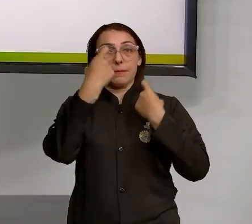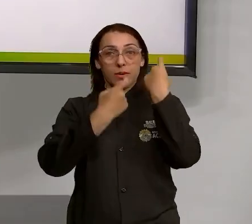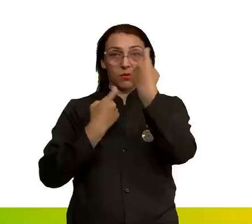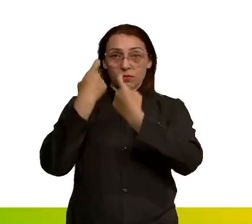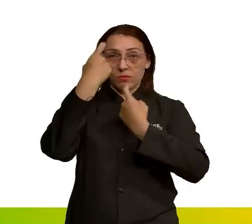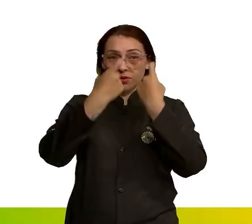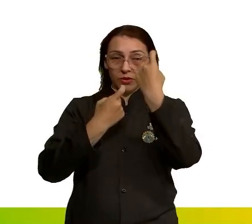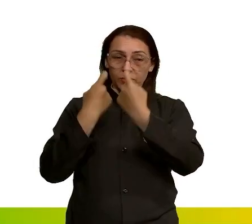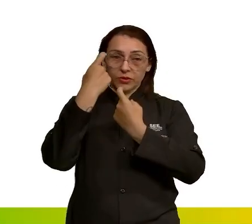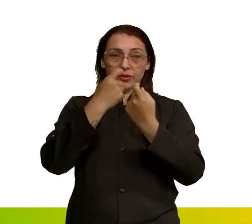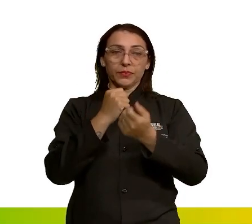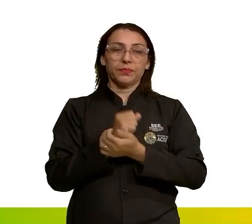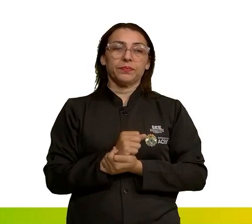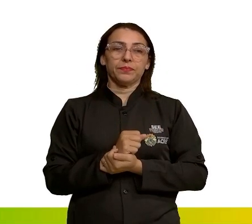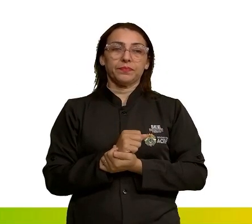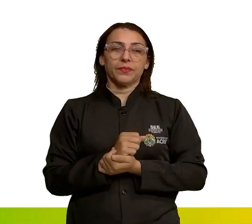preocupante.